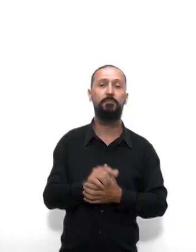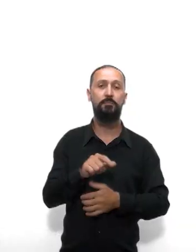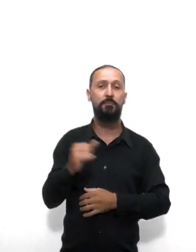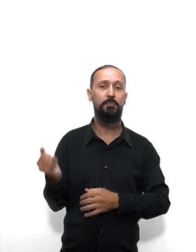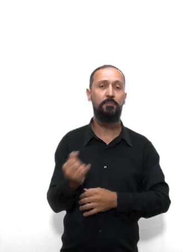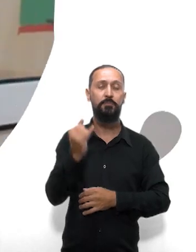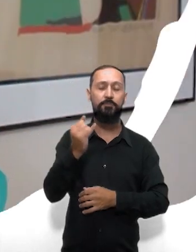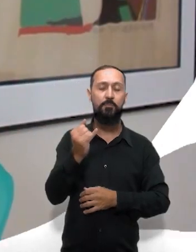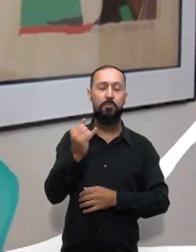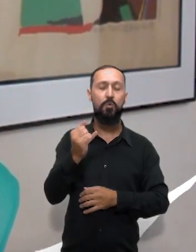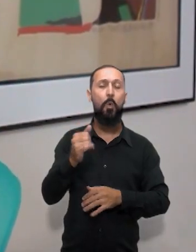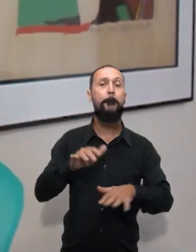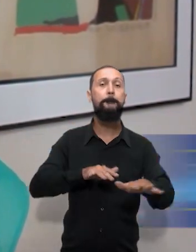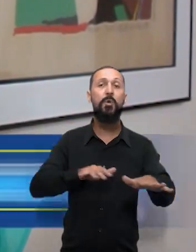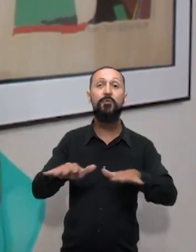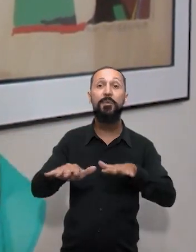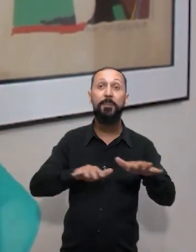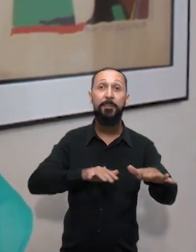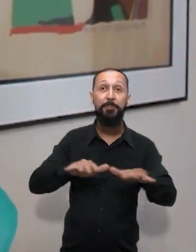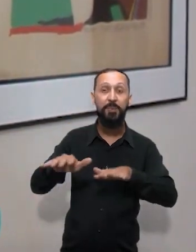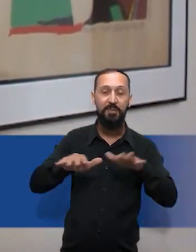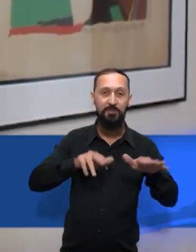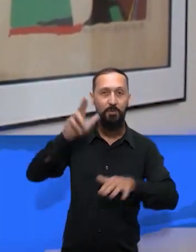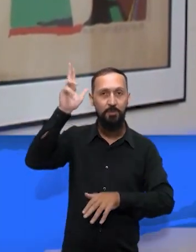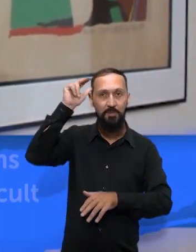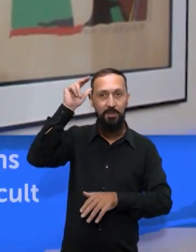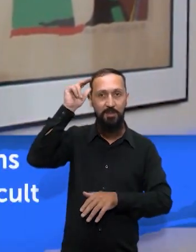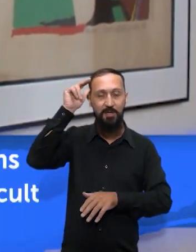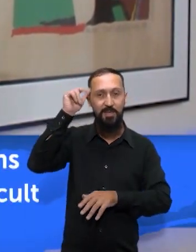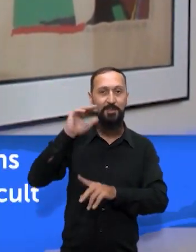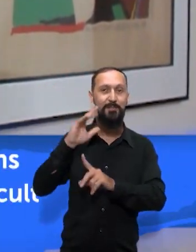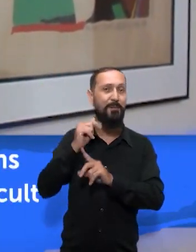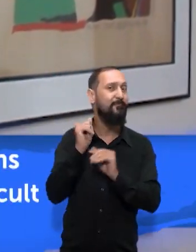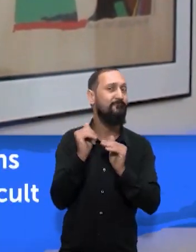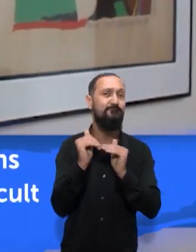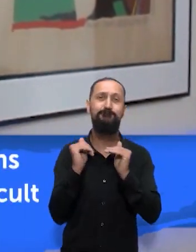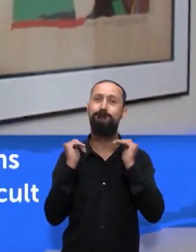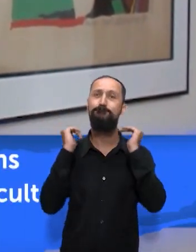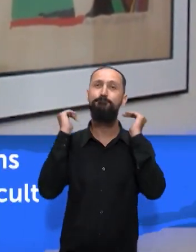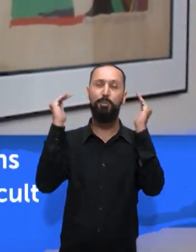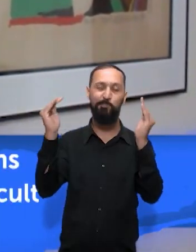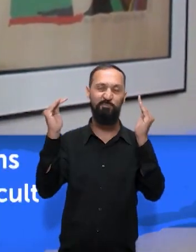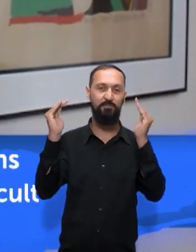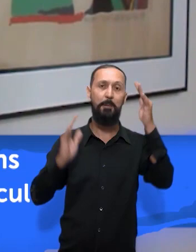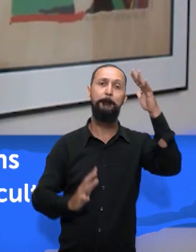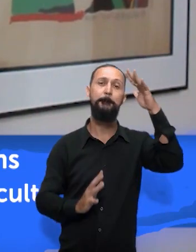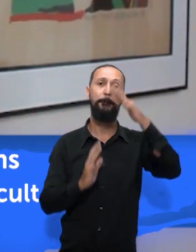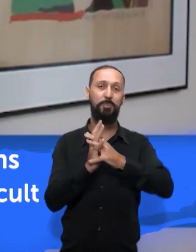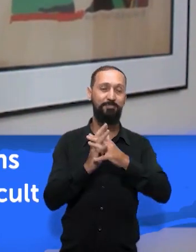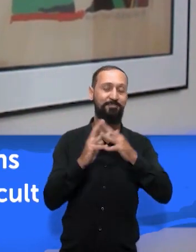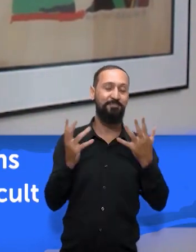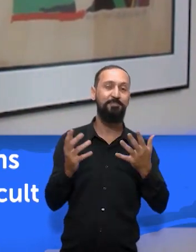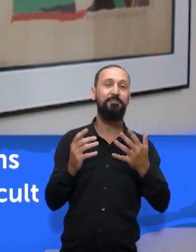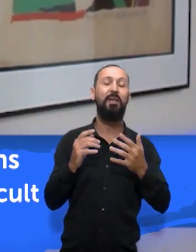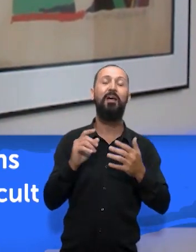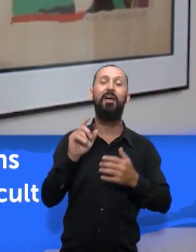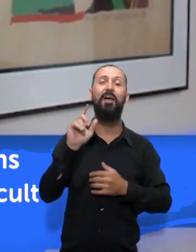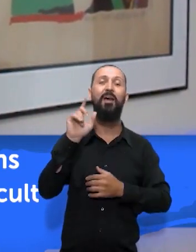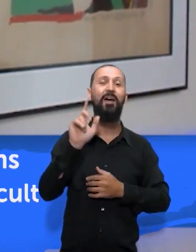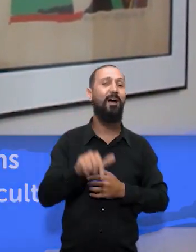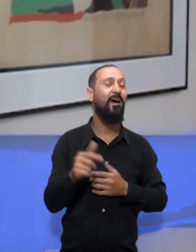A importância do movimento Guaicuru extrapola a arte. Isso tem muito a ver